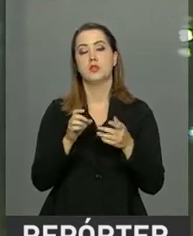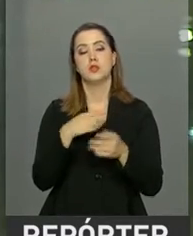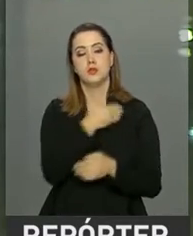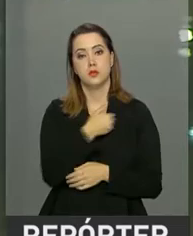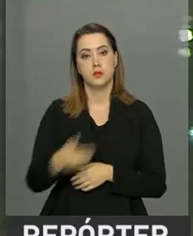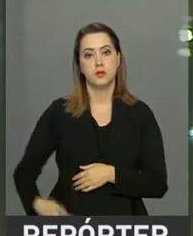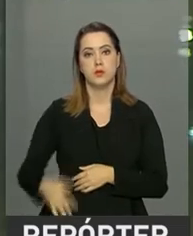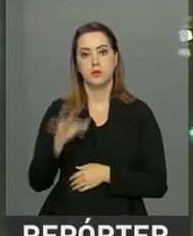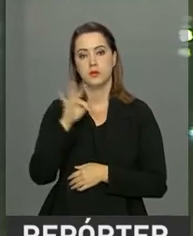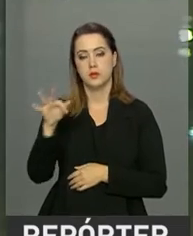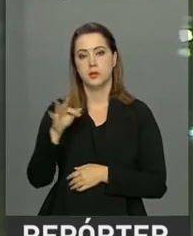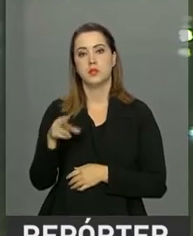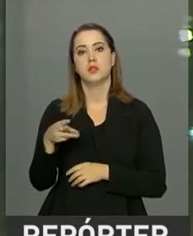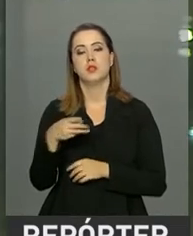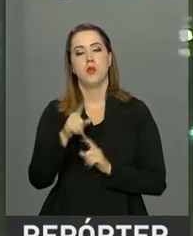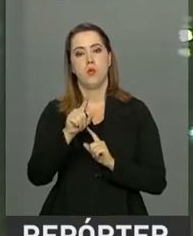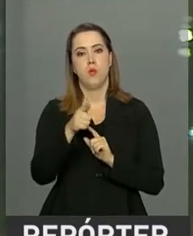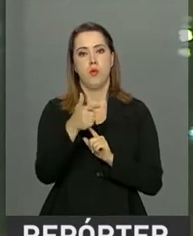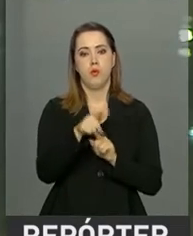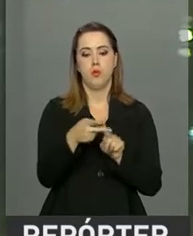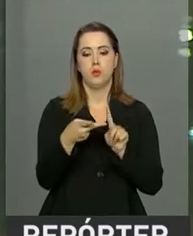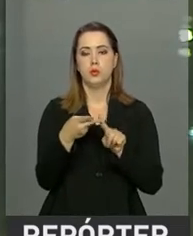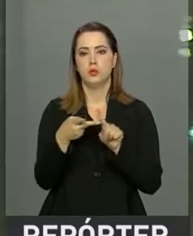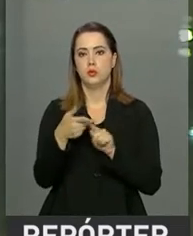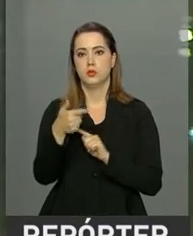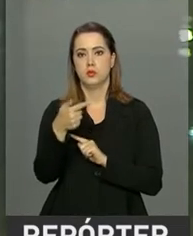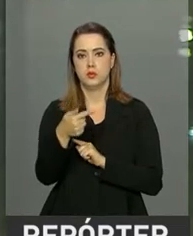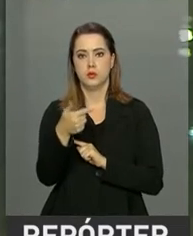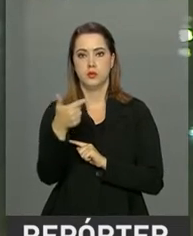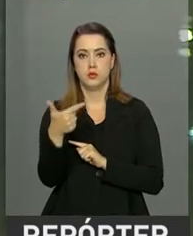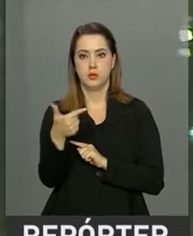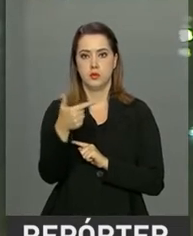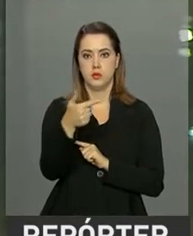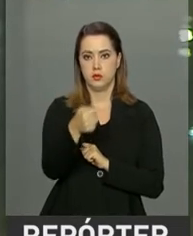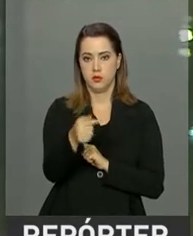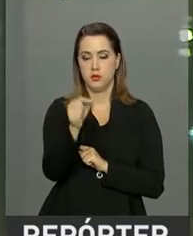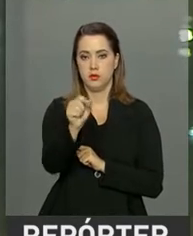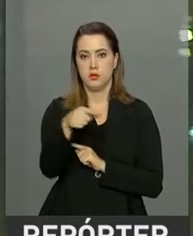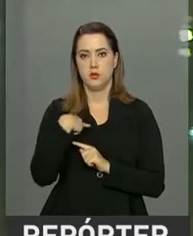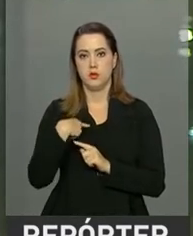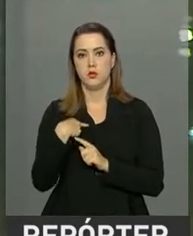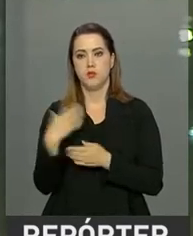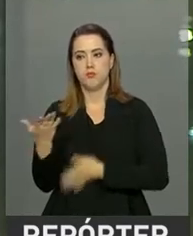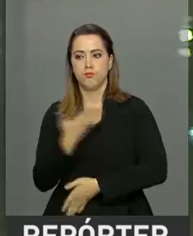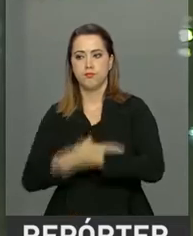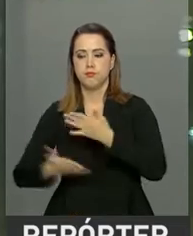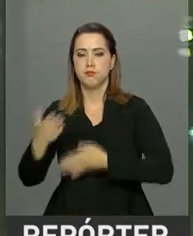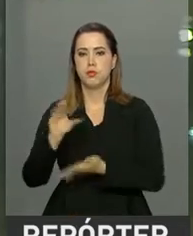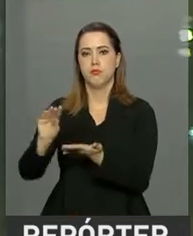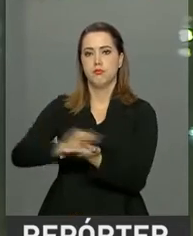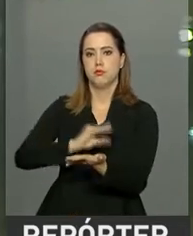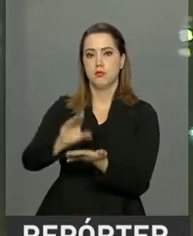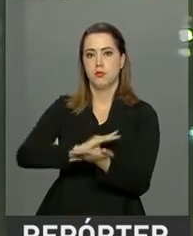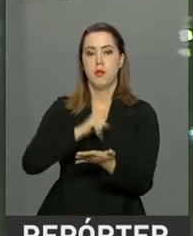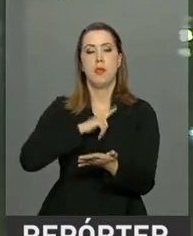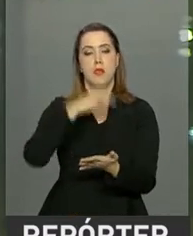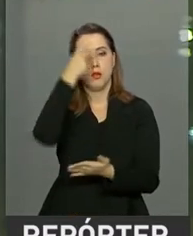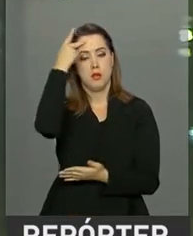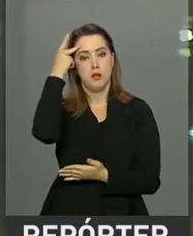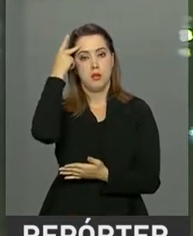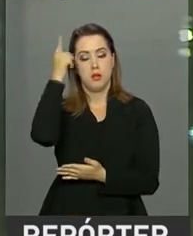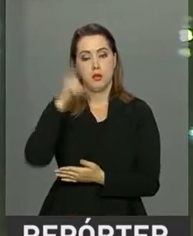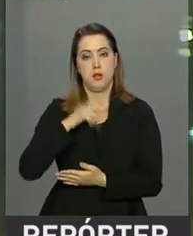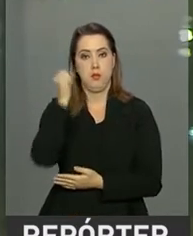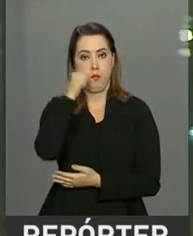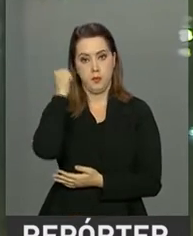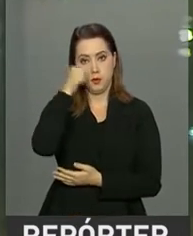a 727, que criou o programa de parcerias de investimentos. Existe quórum no plenário do Senado para a votação